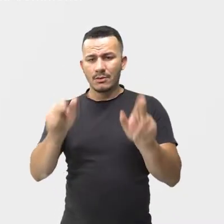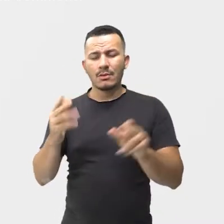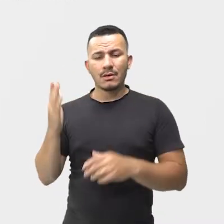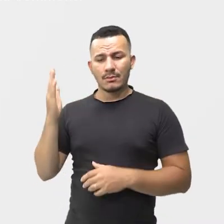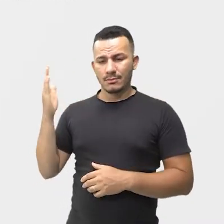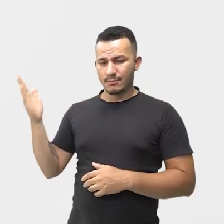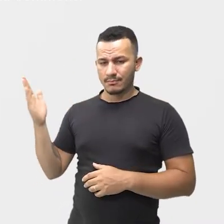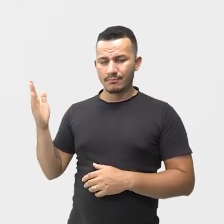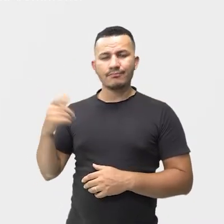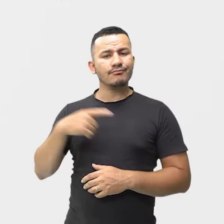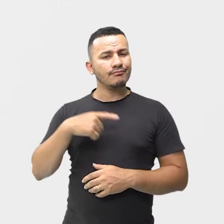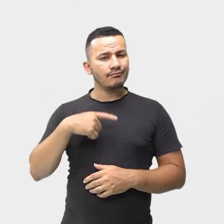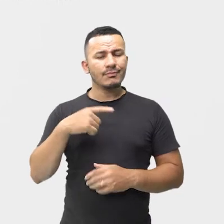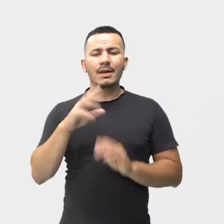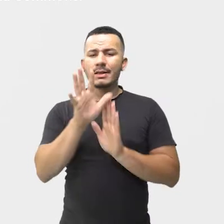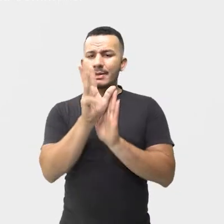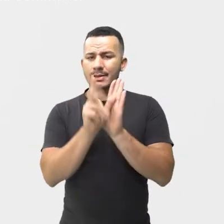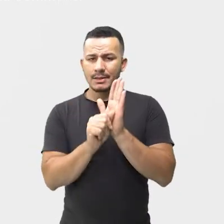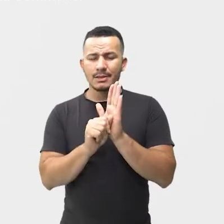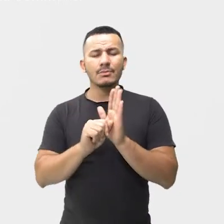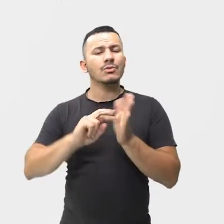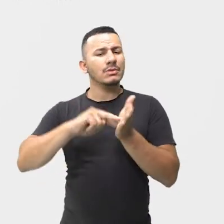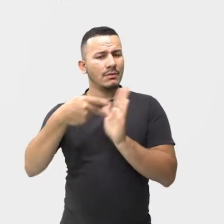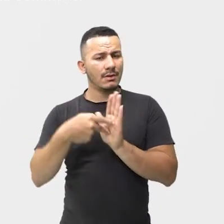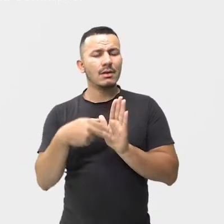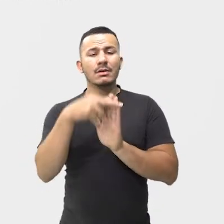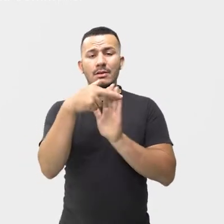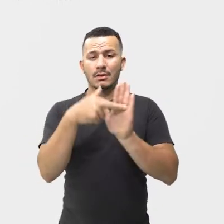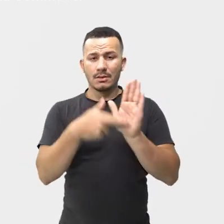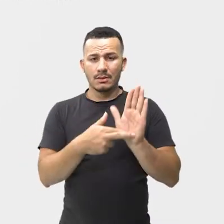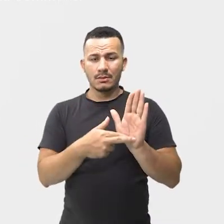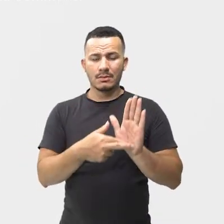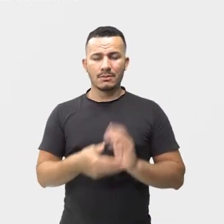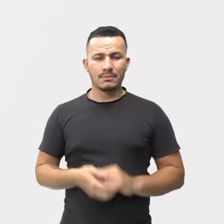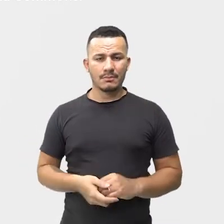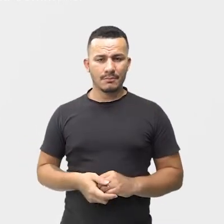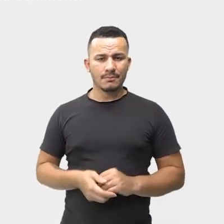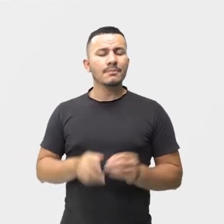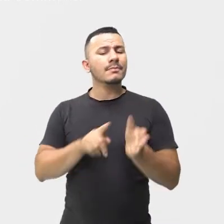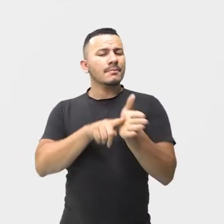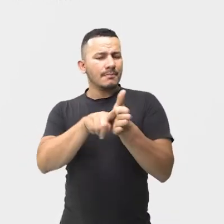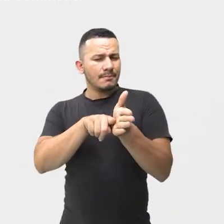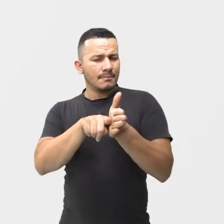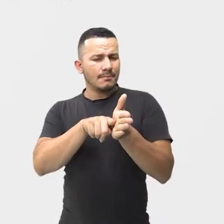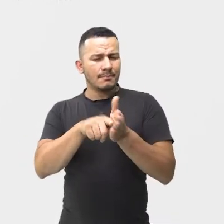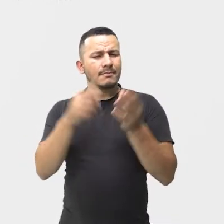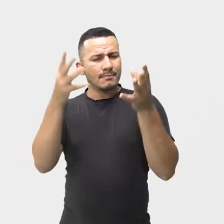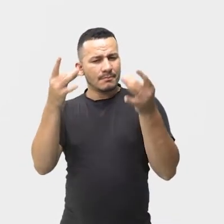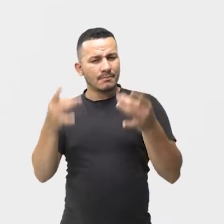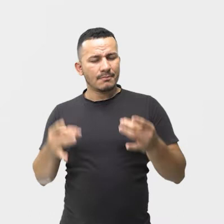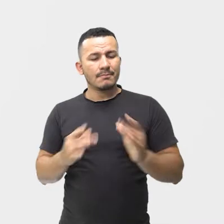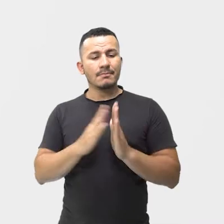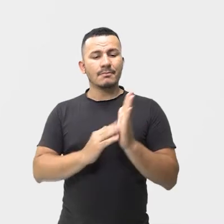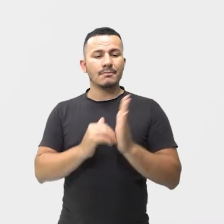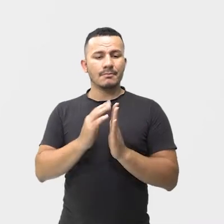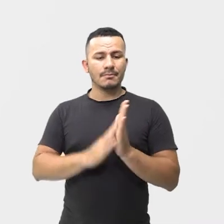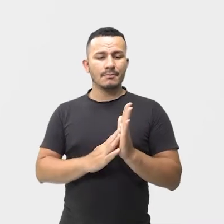ver, sempre era cheio de simbolismo e de regras. Vamos agora analisar essa pintura